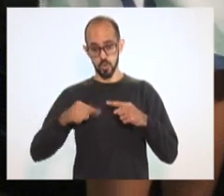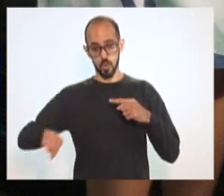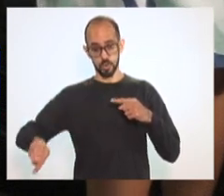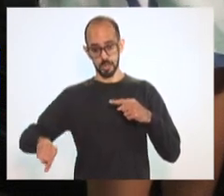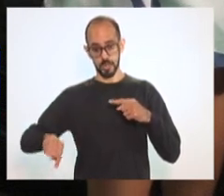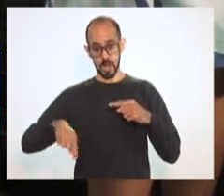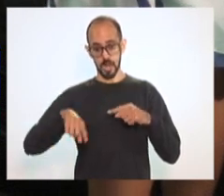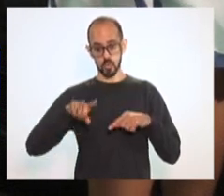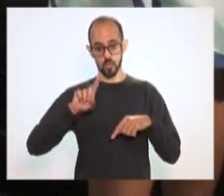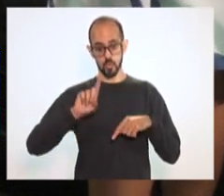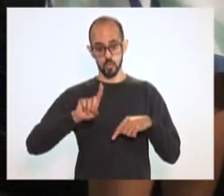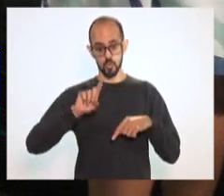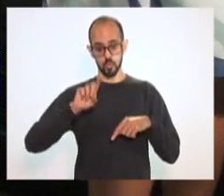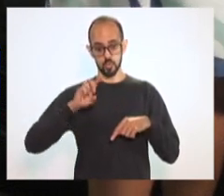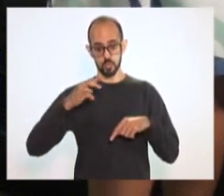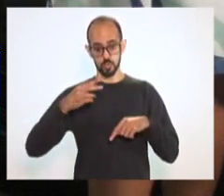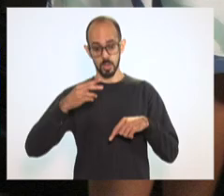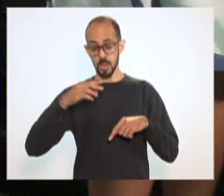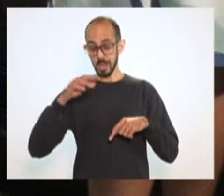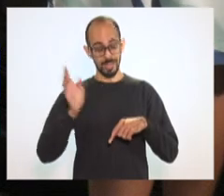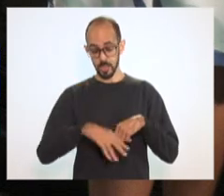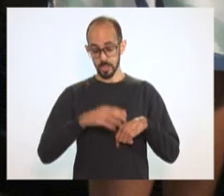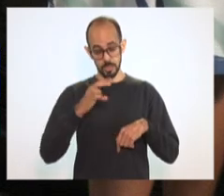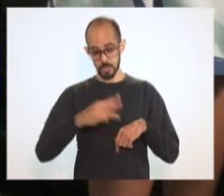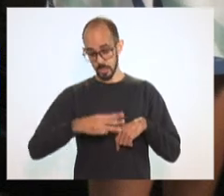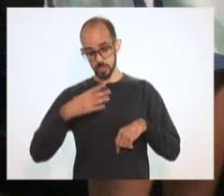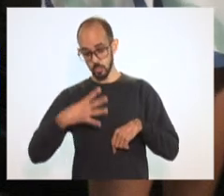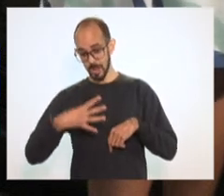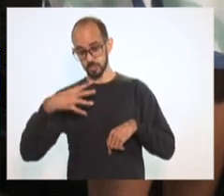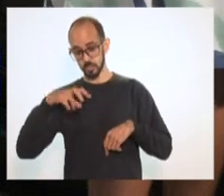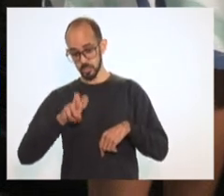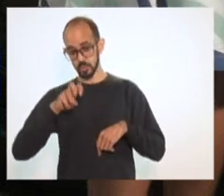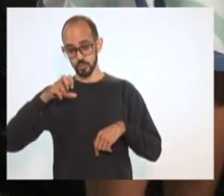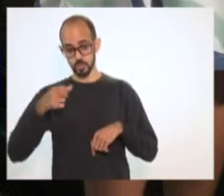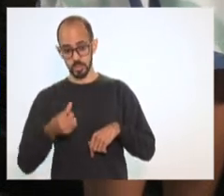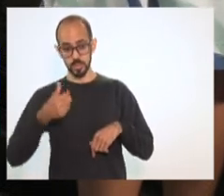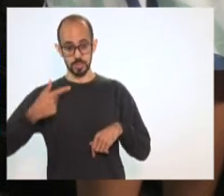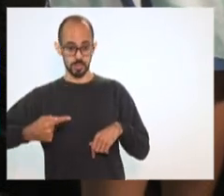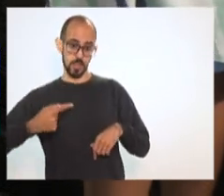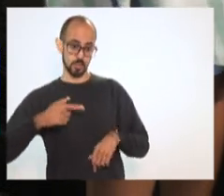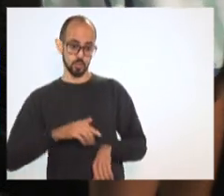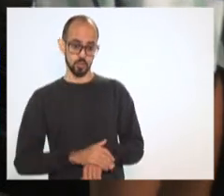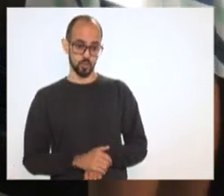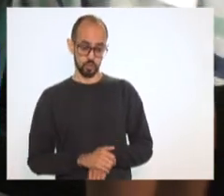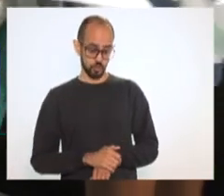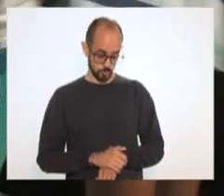às emendas 3 4 5 6 e 7